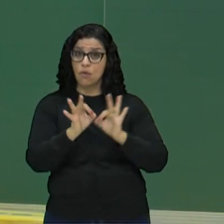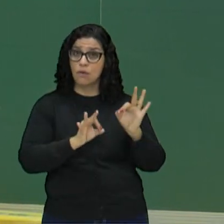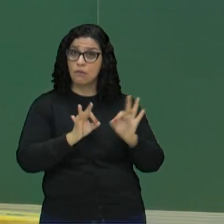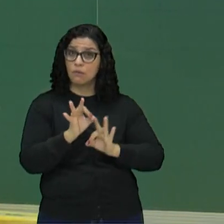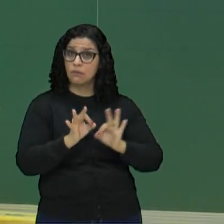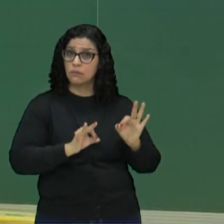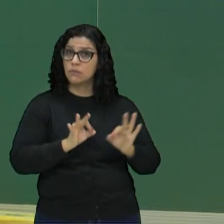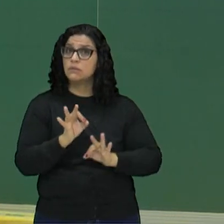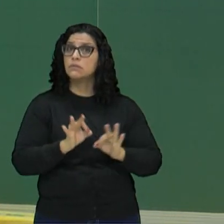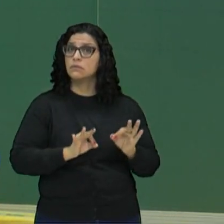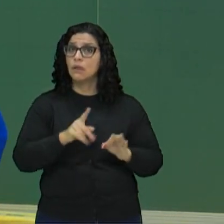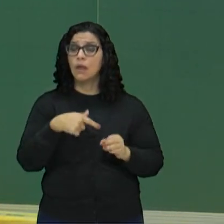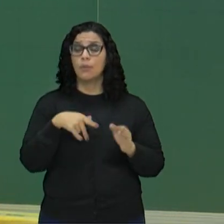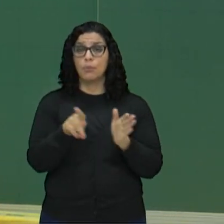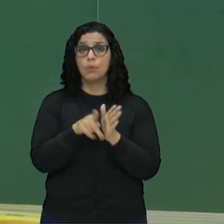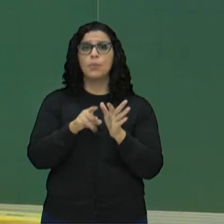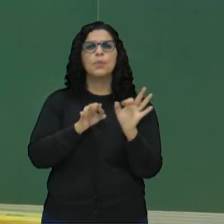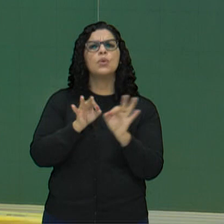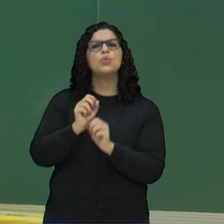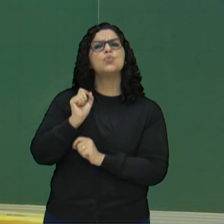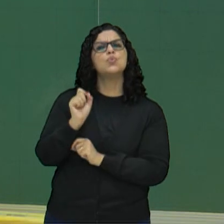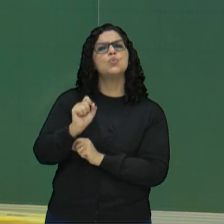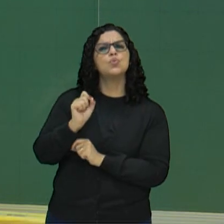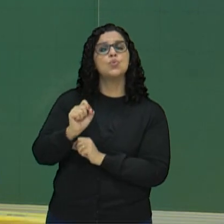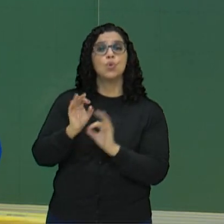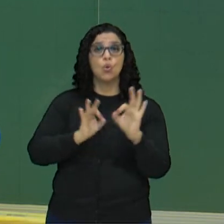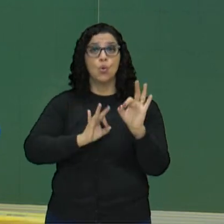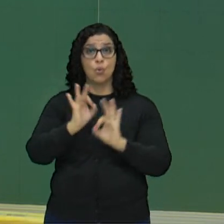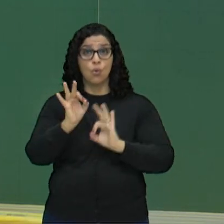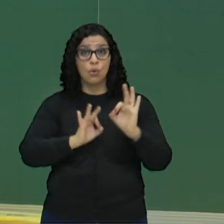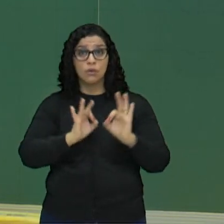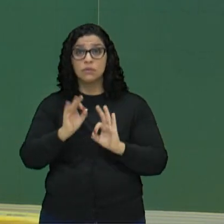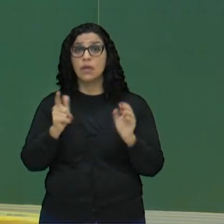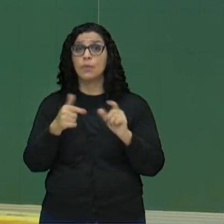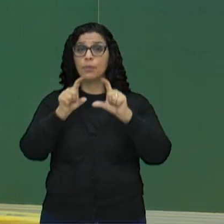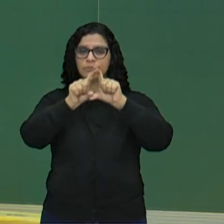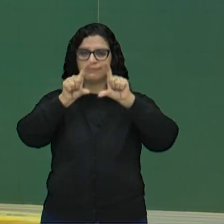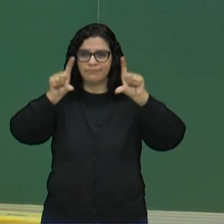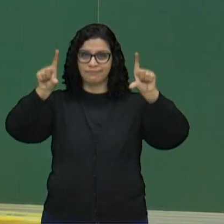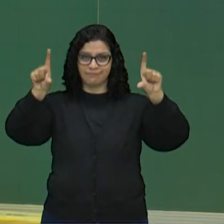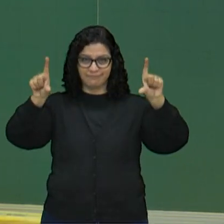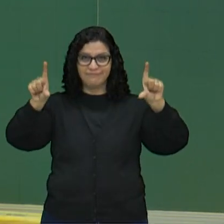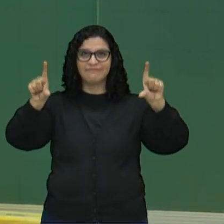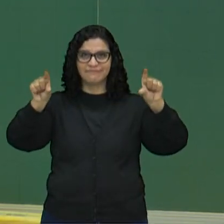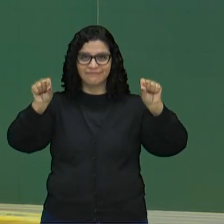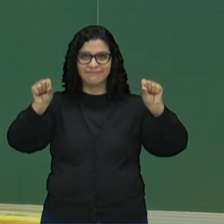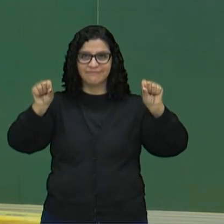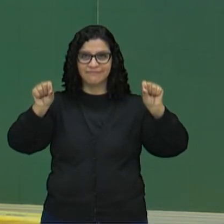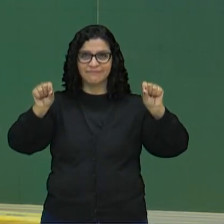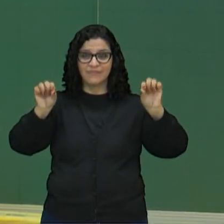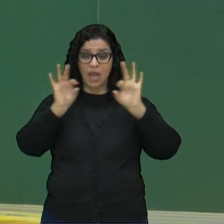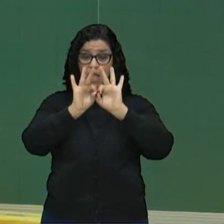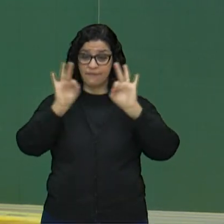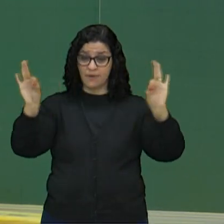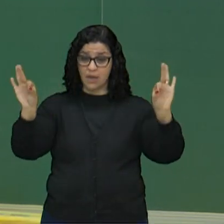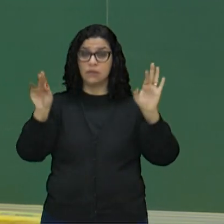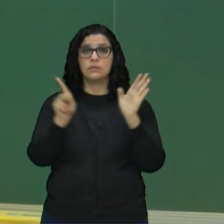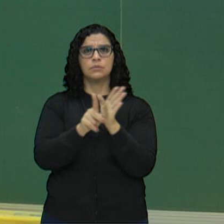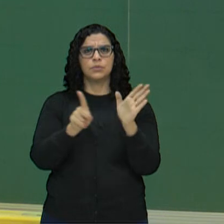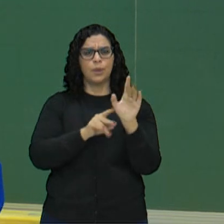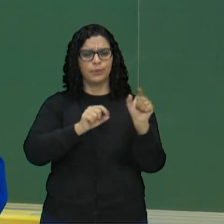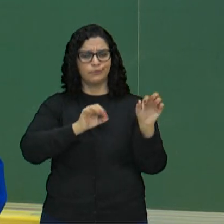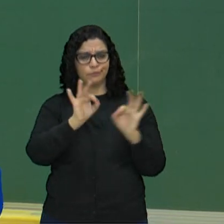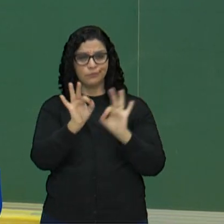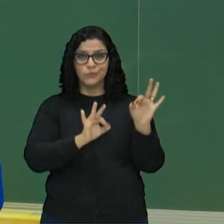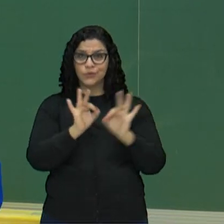organizar. Organizar o quê? Organizar a oração. Organizar a frase, gente.